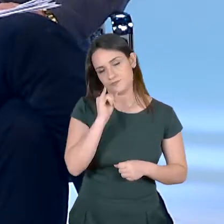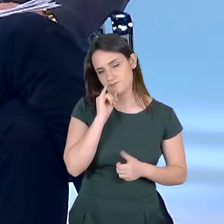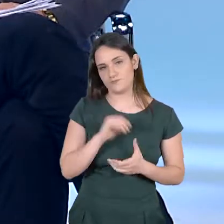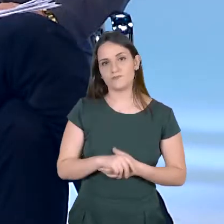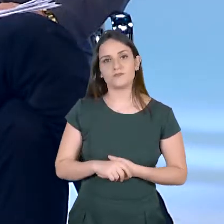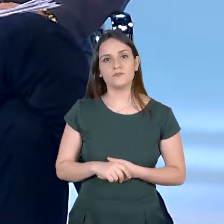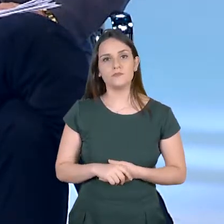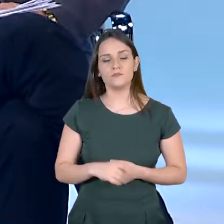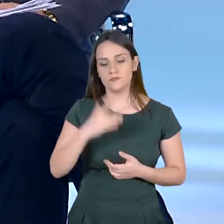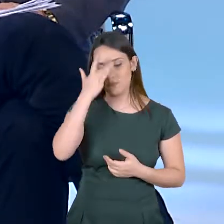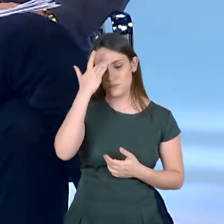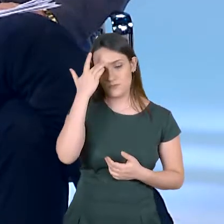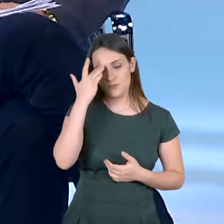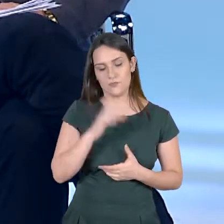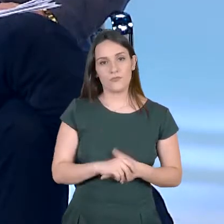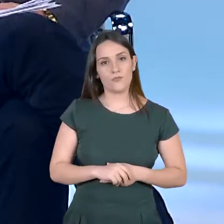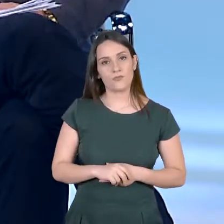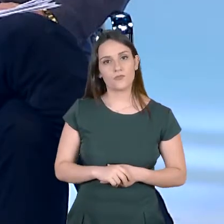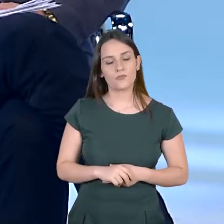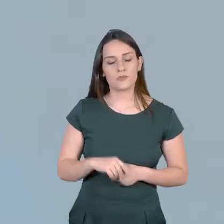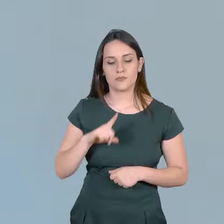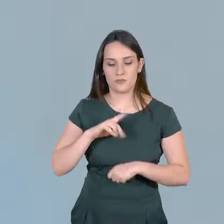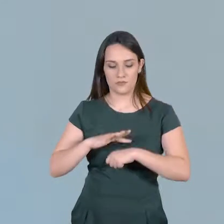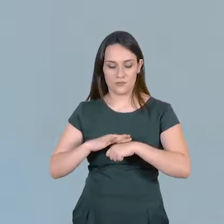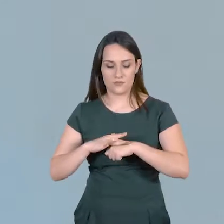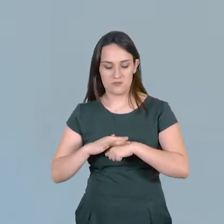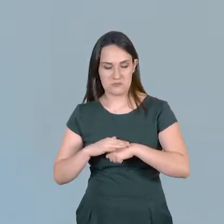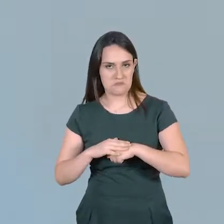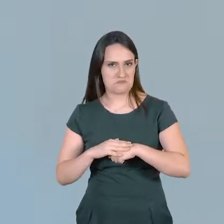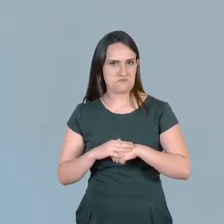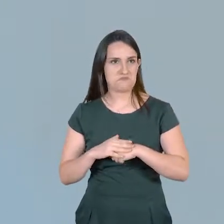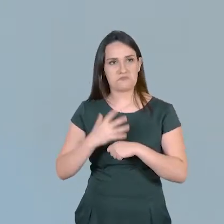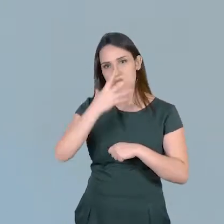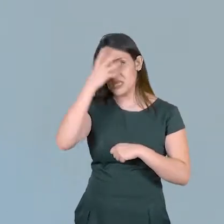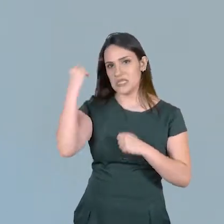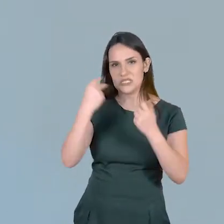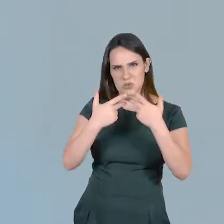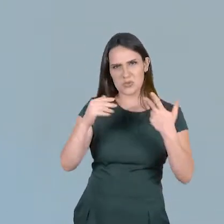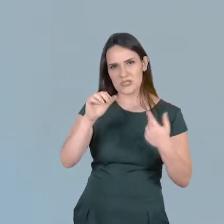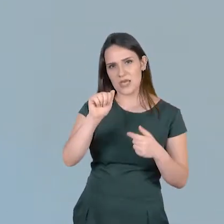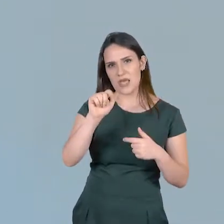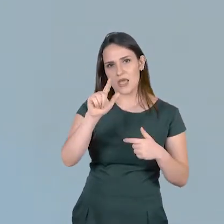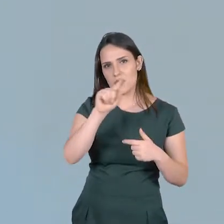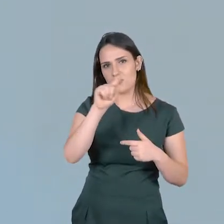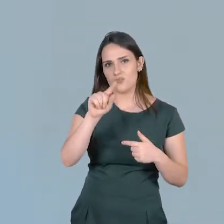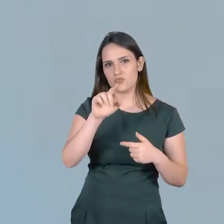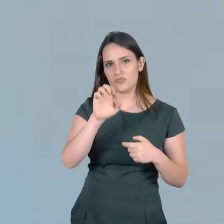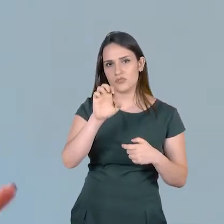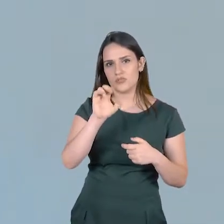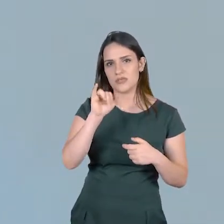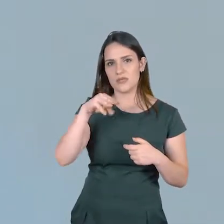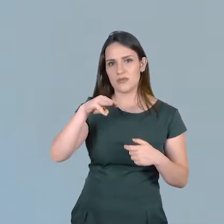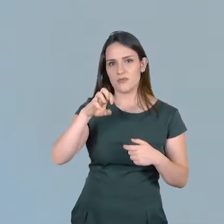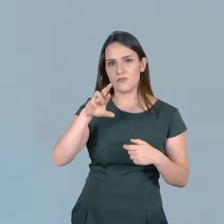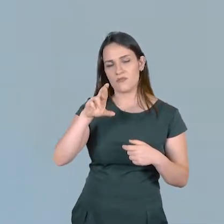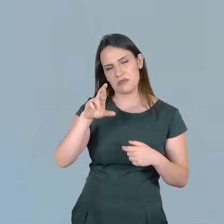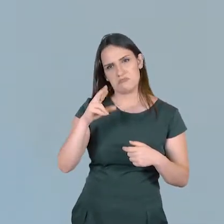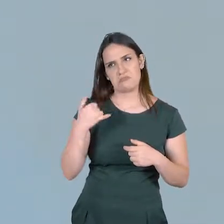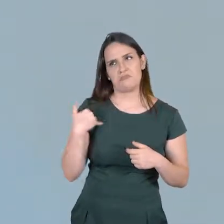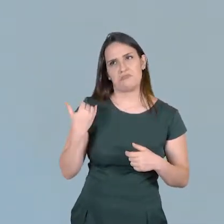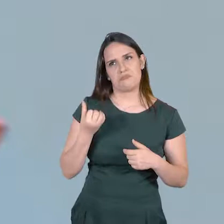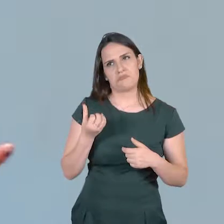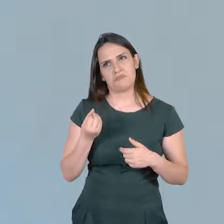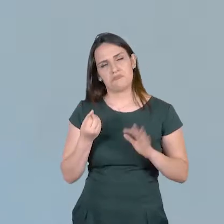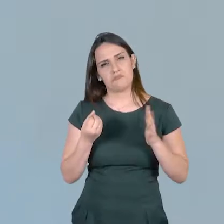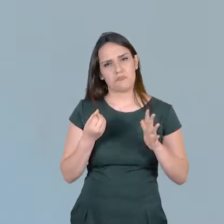pessoa que teve uma doença, um Alzheimer, um homem de 60 anos mais ou